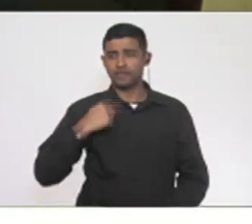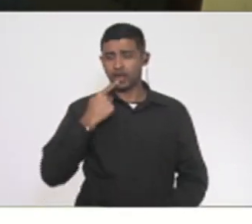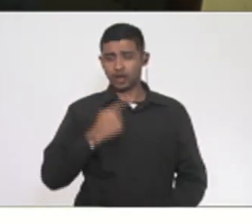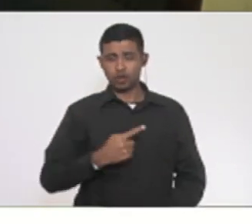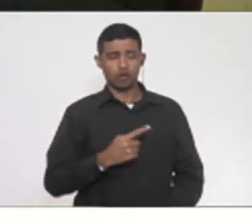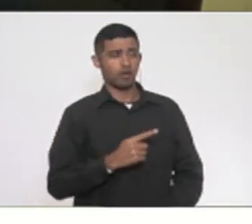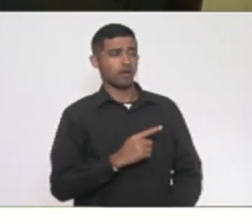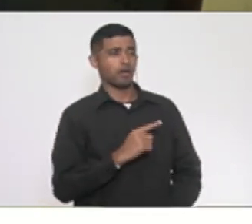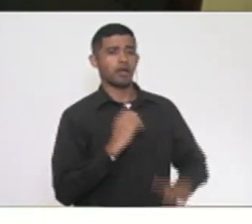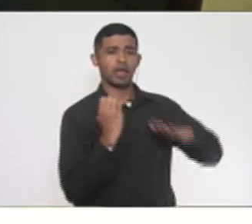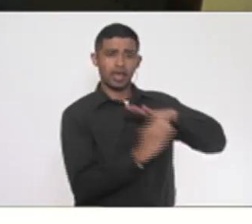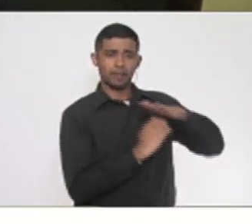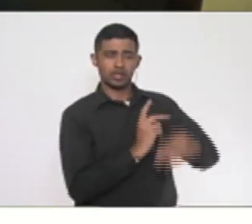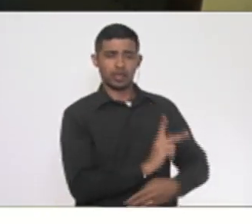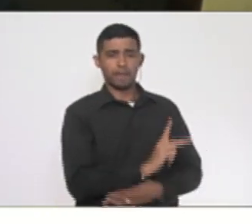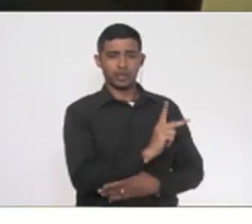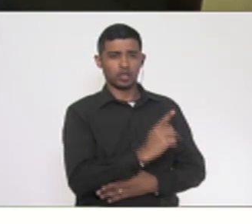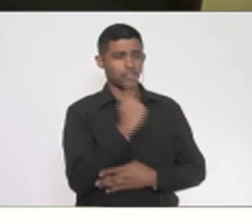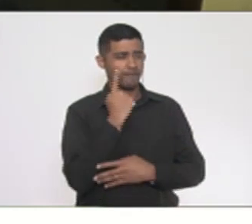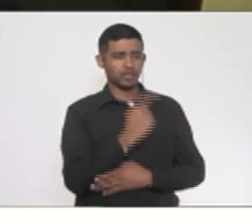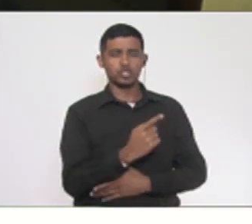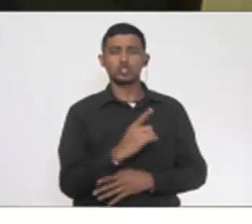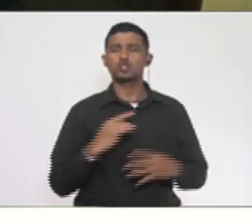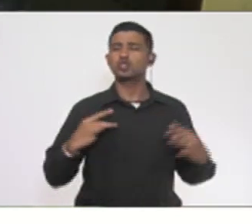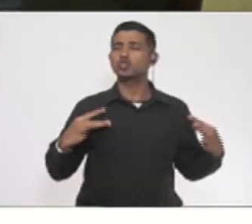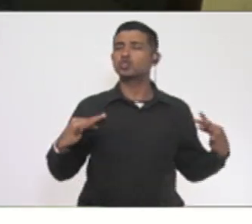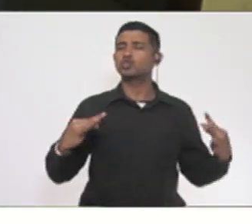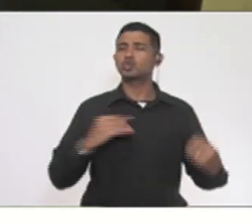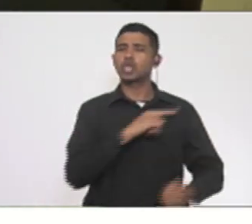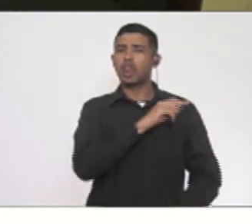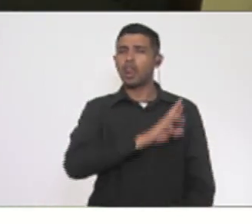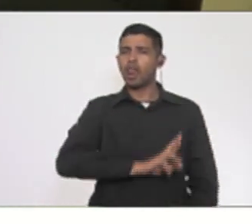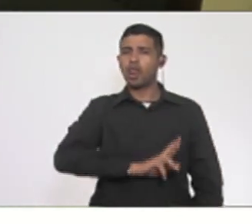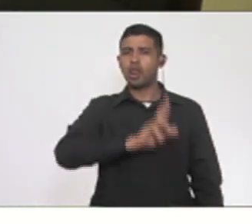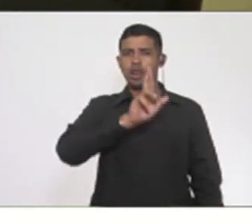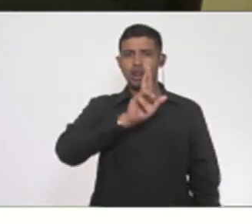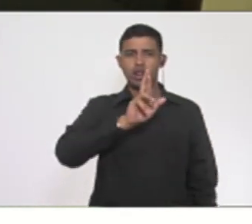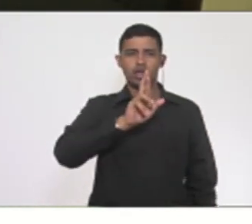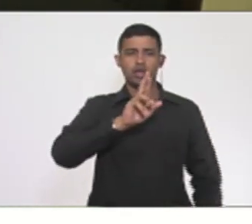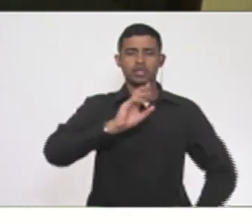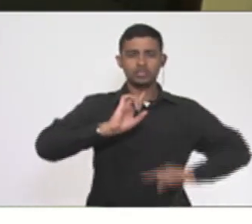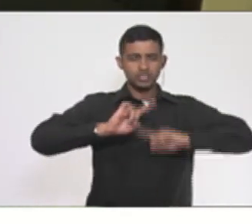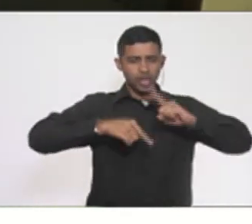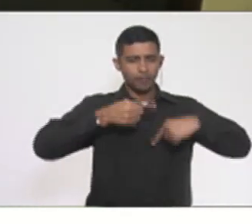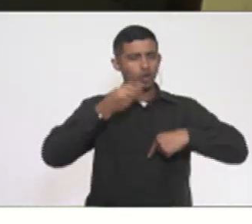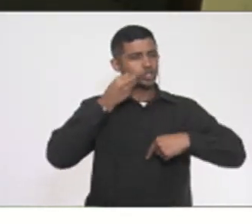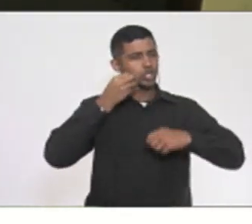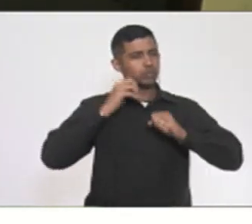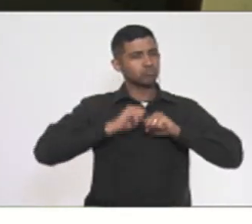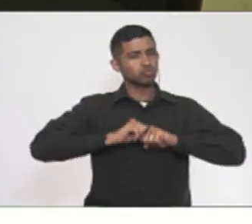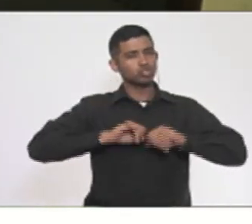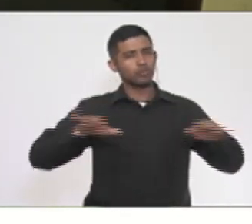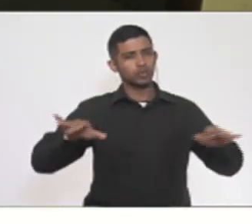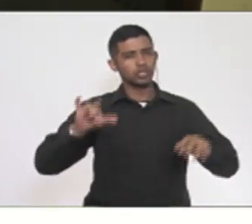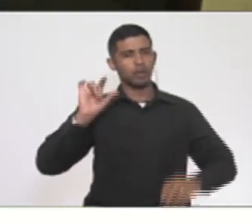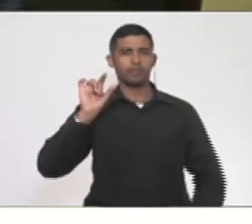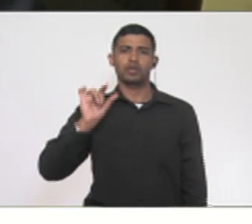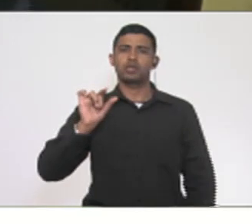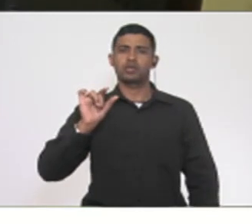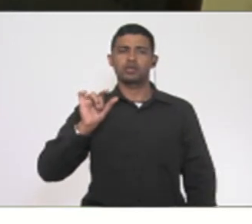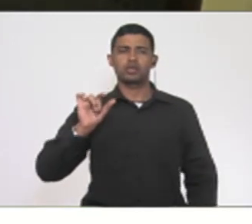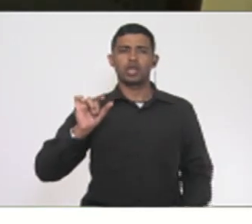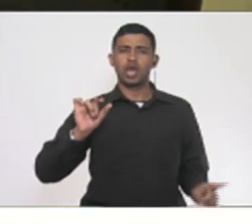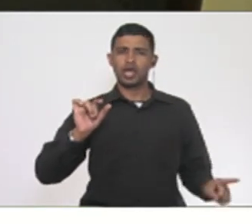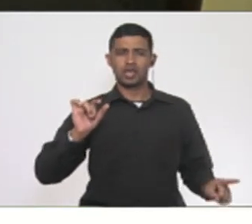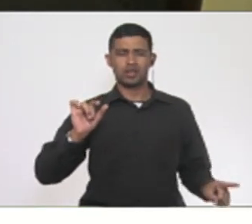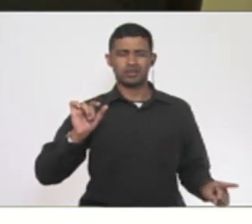que detém todo o monopólio do gás, tudo do gás, quando ainda vai fazer para uma distribuição, que é uma parcela pequena, ainda faz com